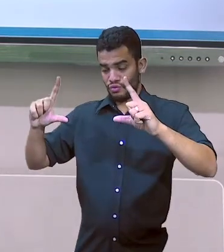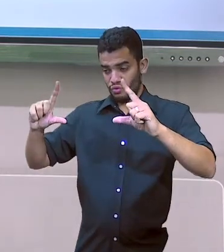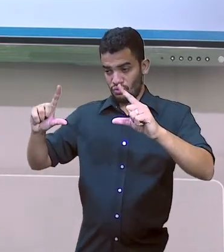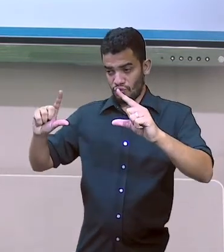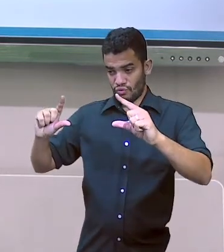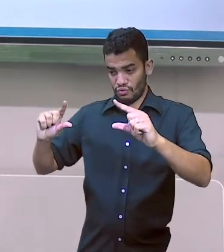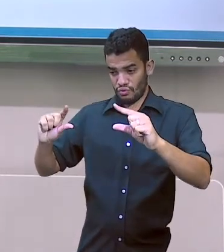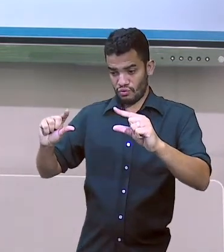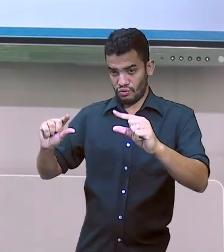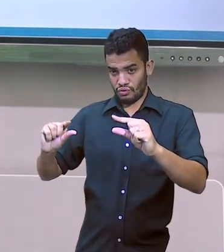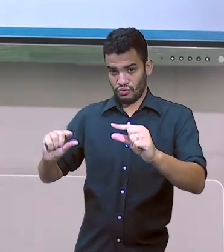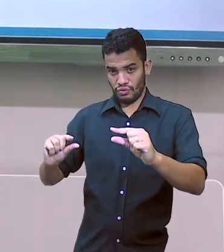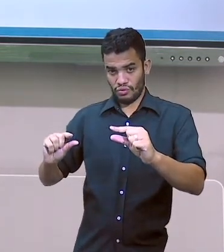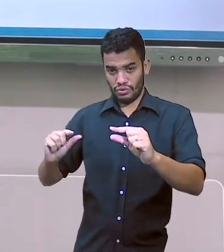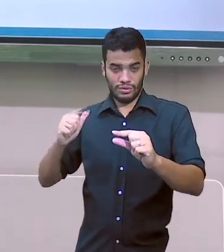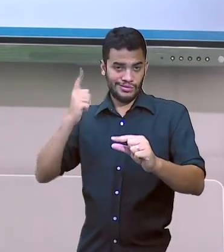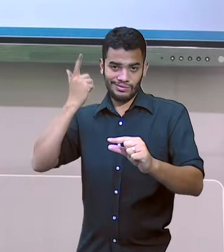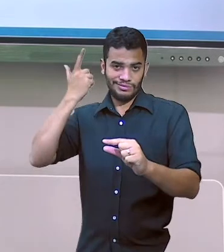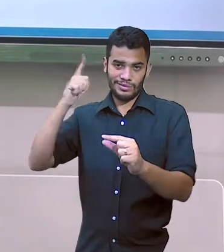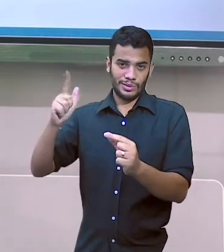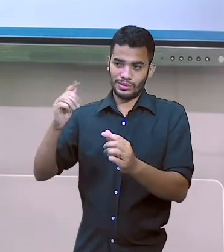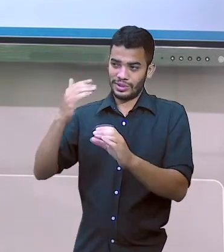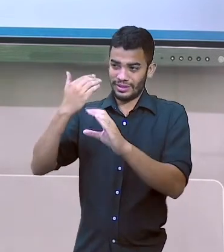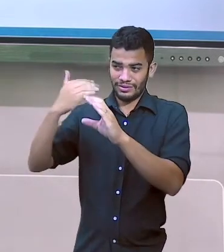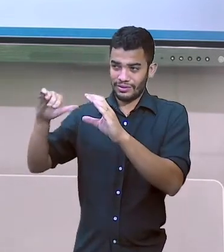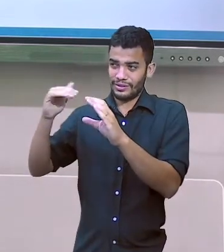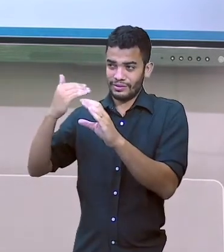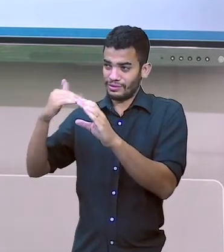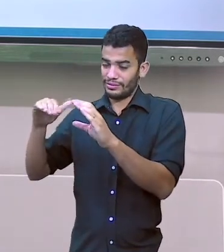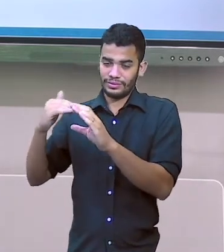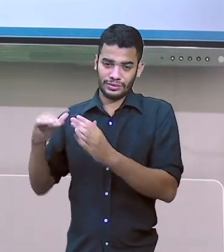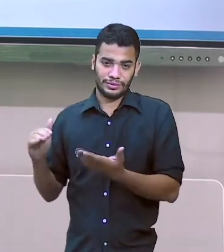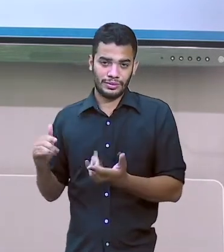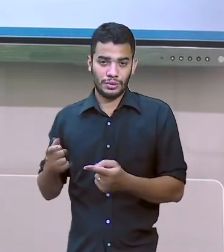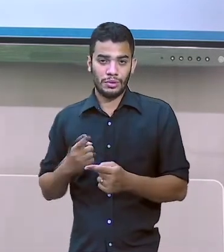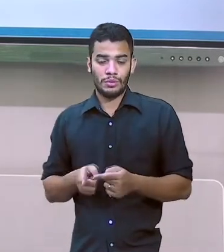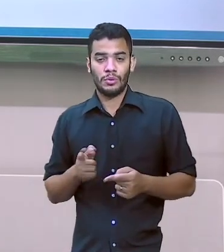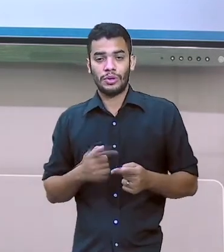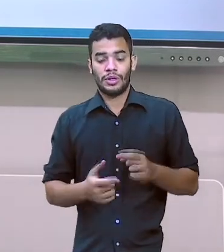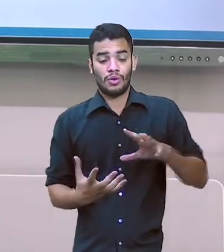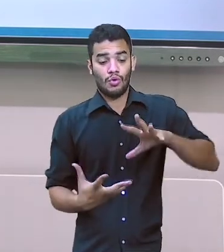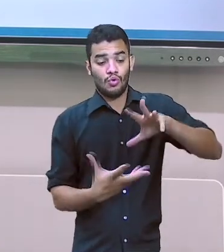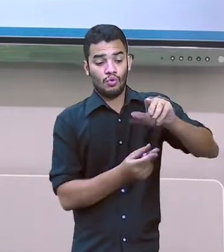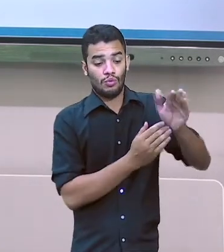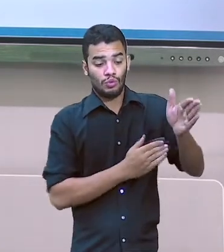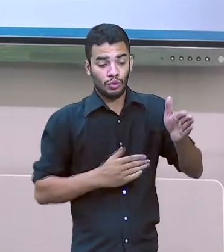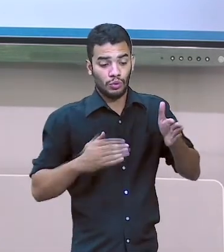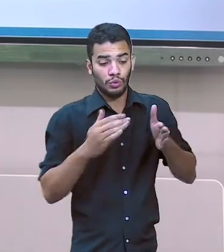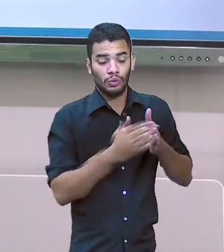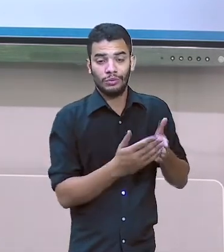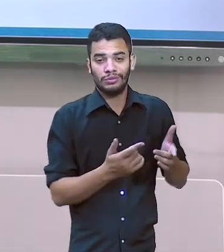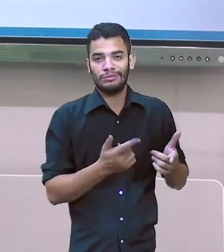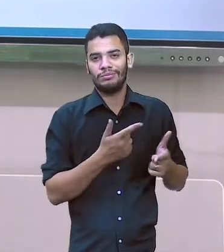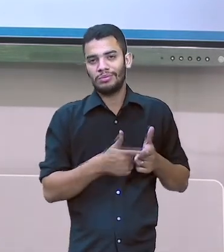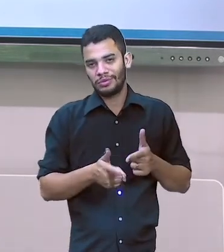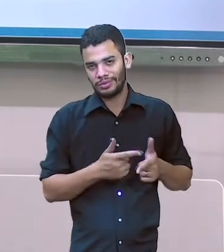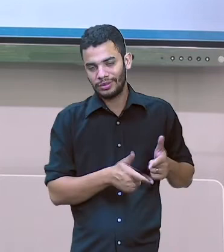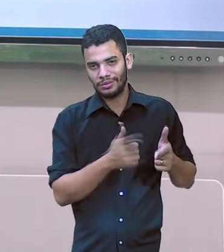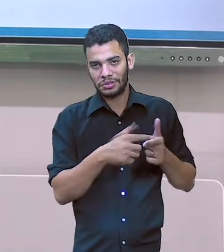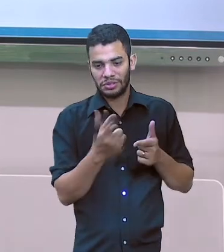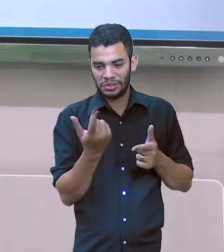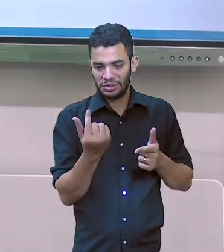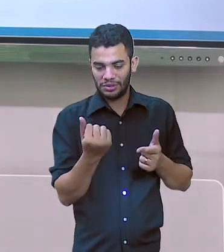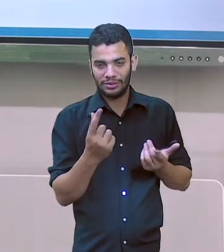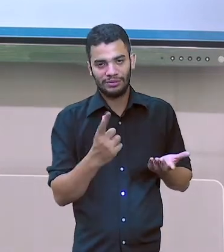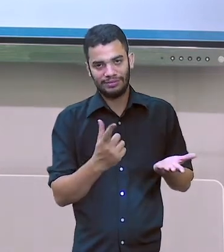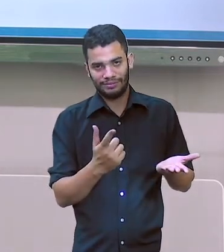supérfluo. Se você está com crise econômica, você está com problemas para conseguir mais dinheiro, você